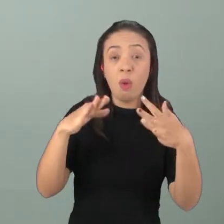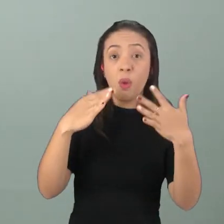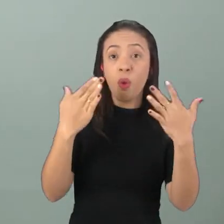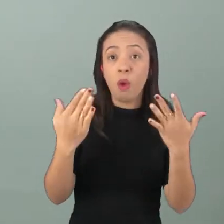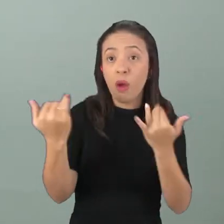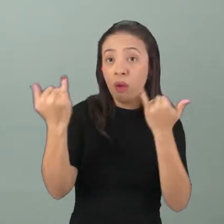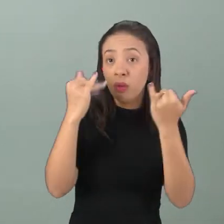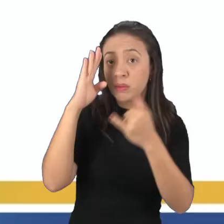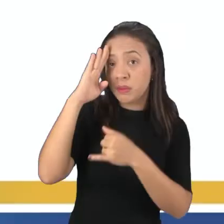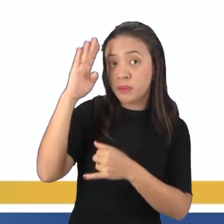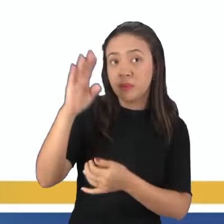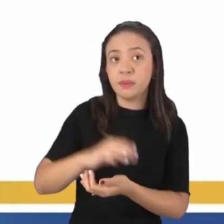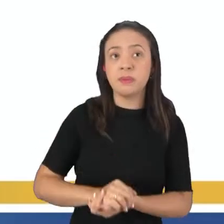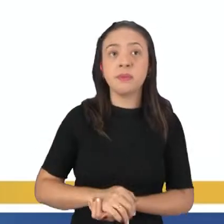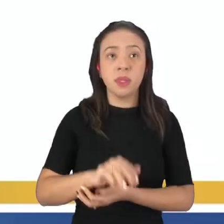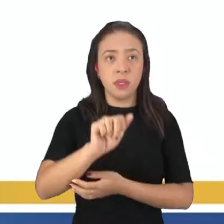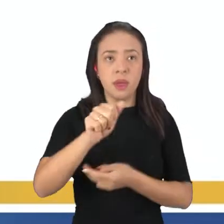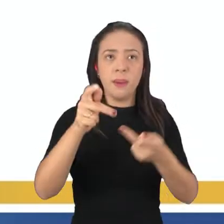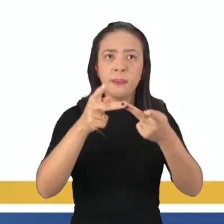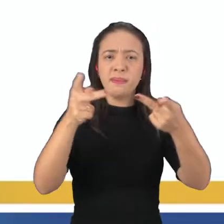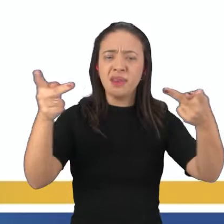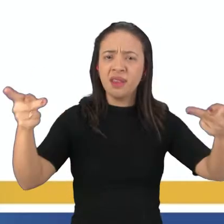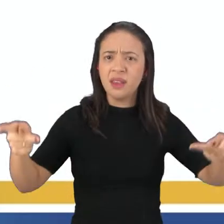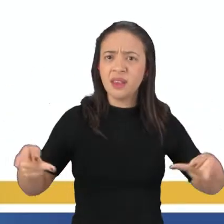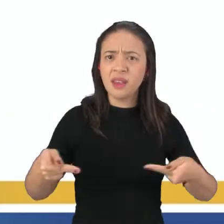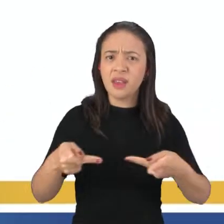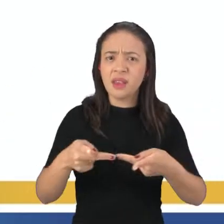atenção qual delas é. Vamos lá. Letra A.